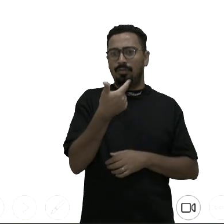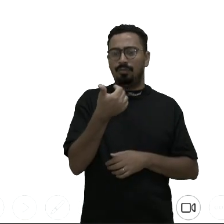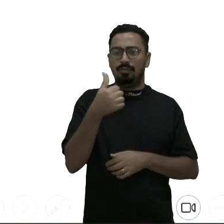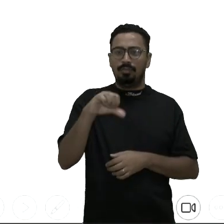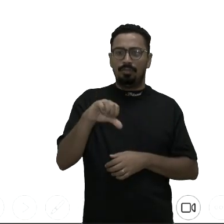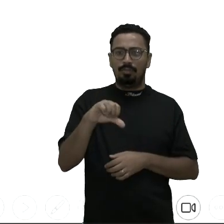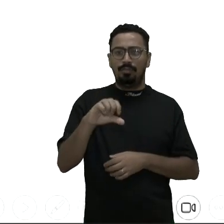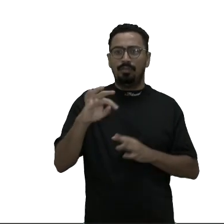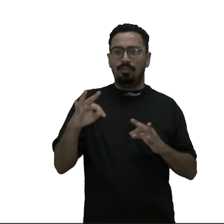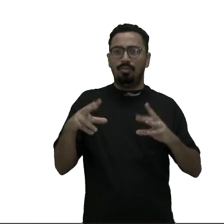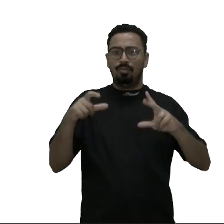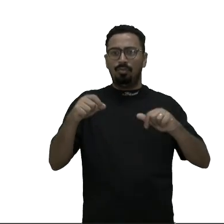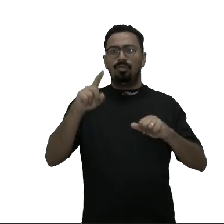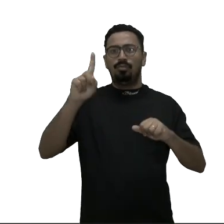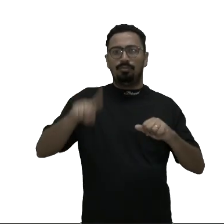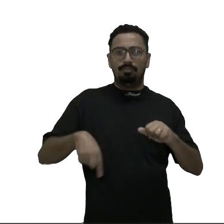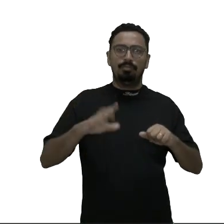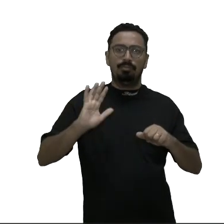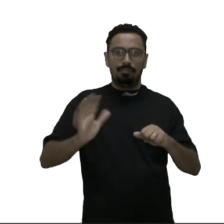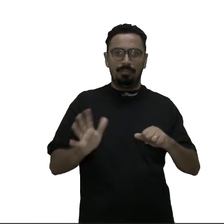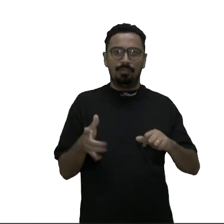questões foram levantadas.